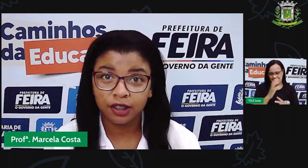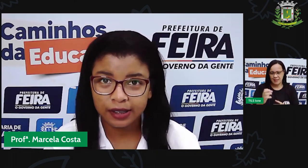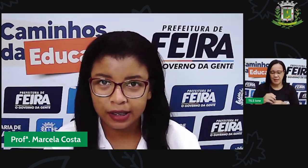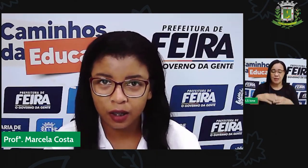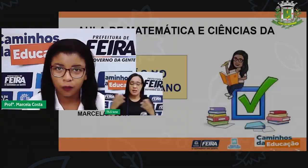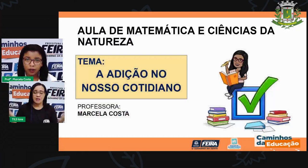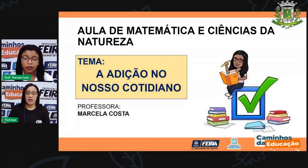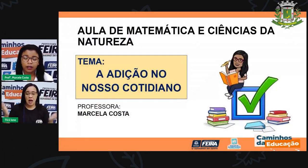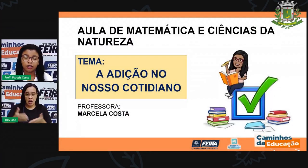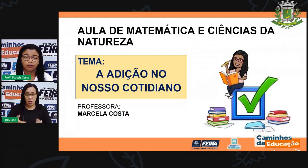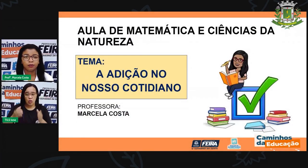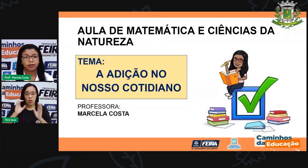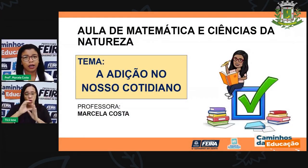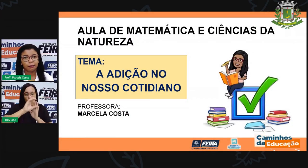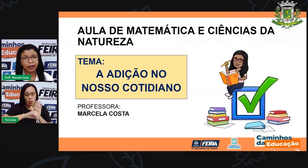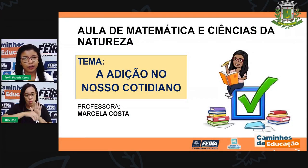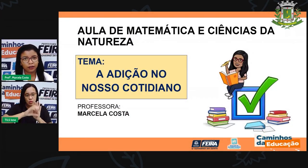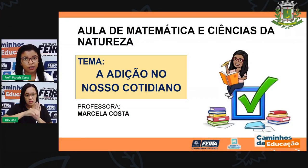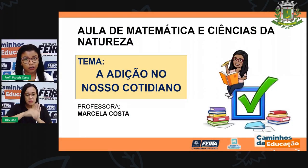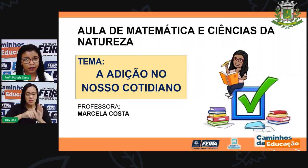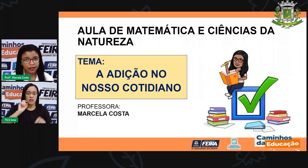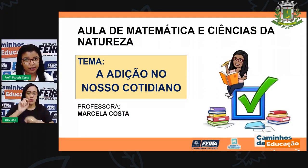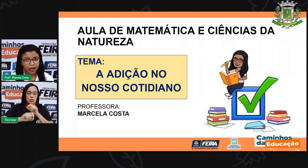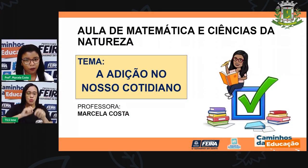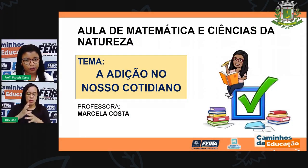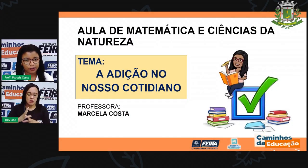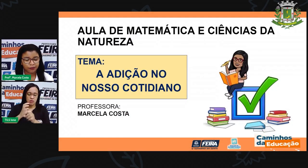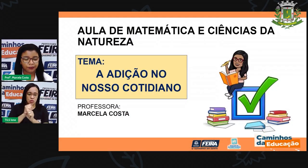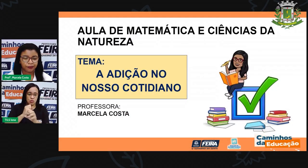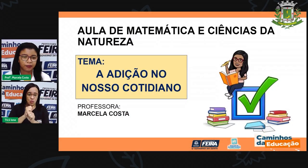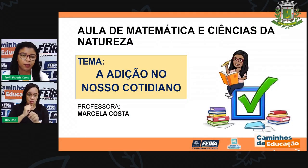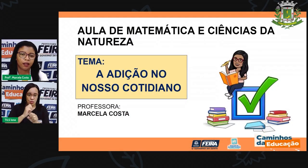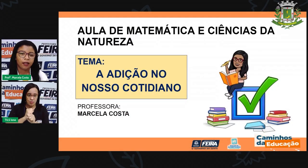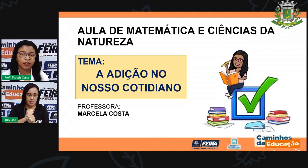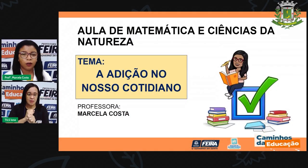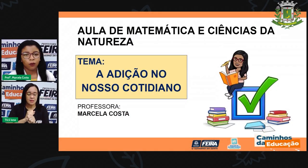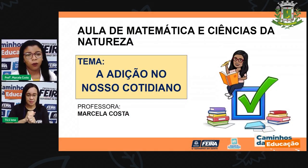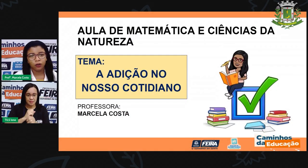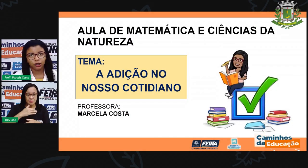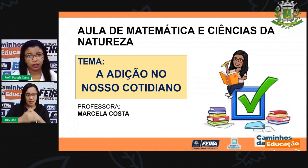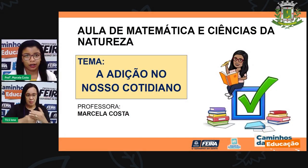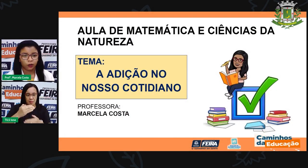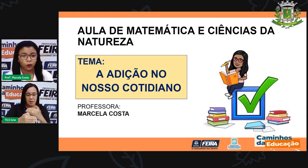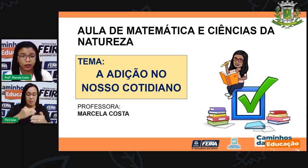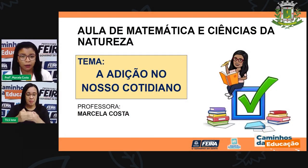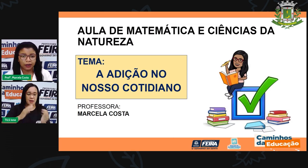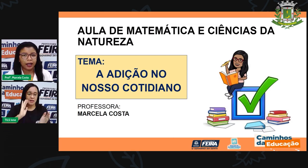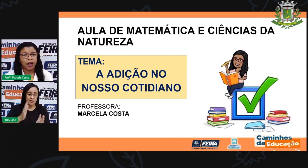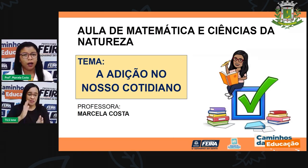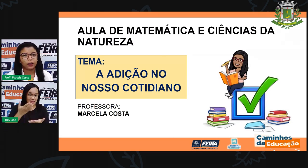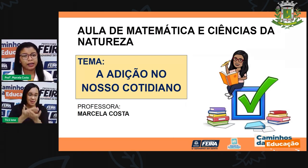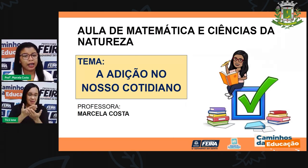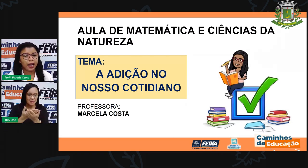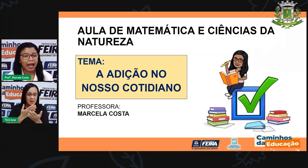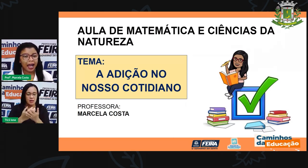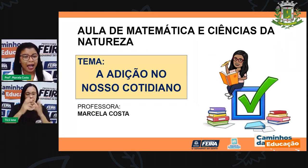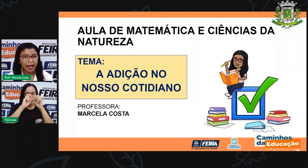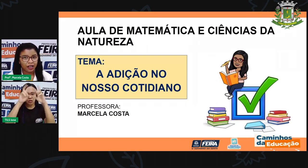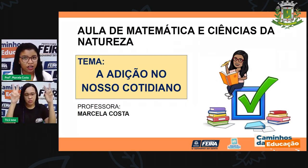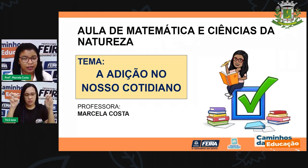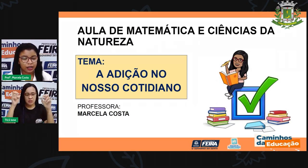sobre adição que já vimos trabalhando nas outras aulas. Então, hoje o tema da aula